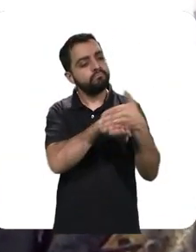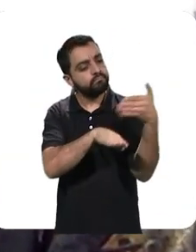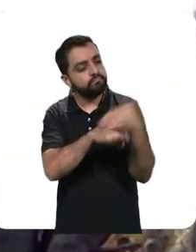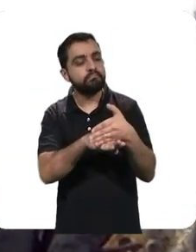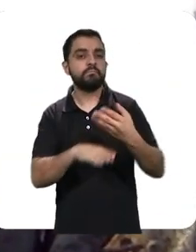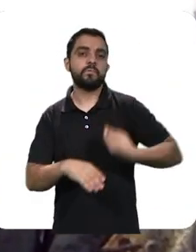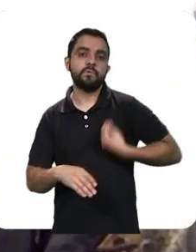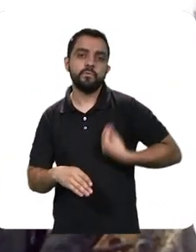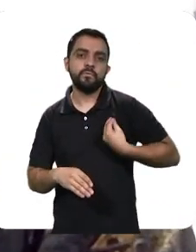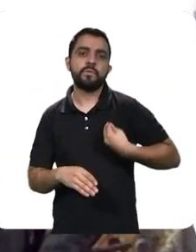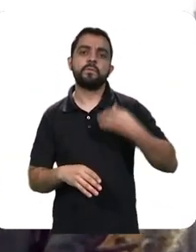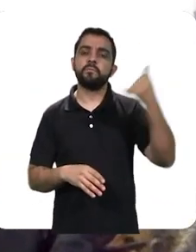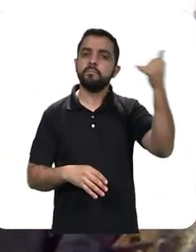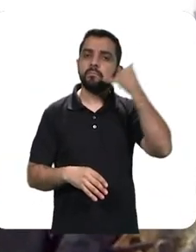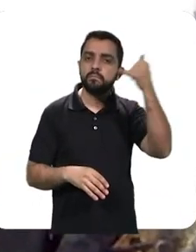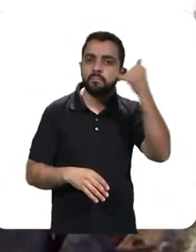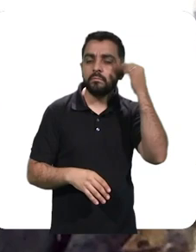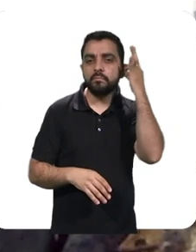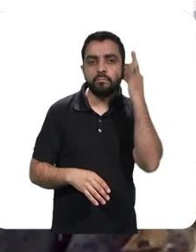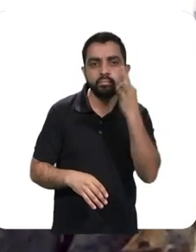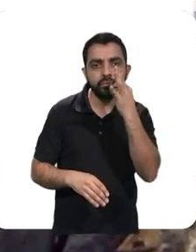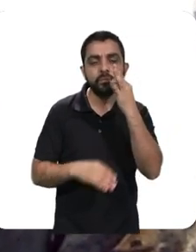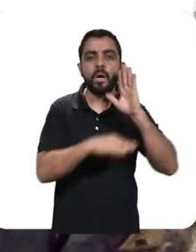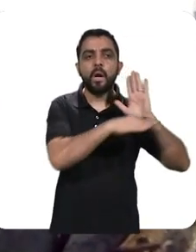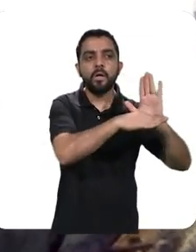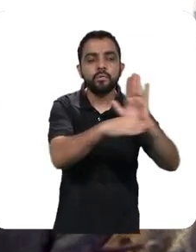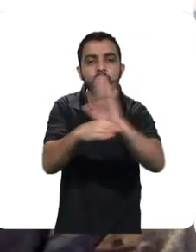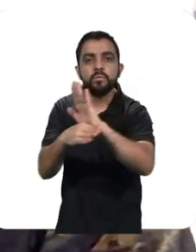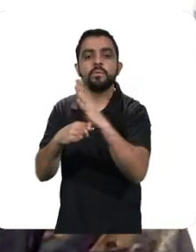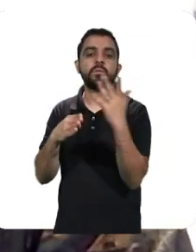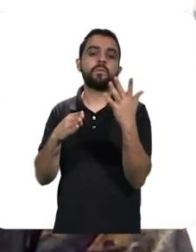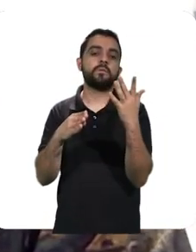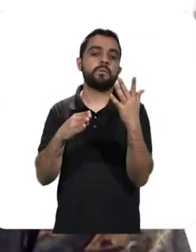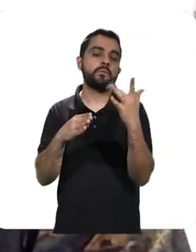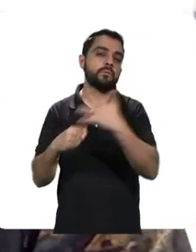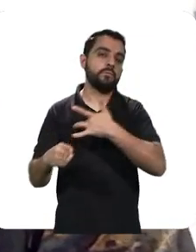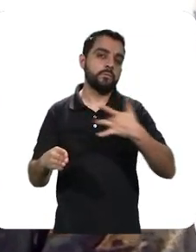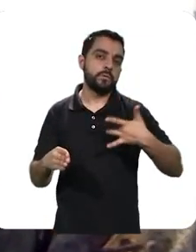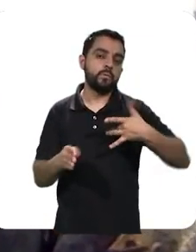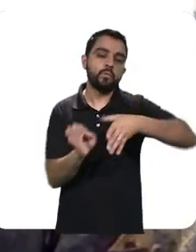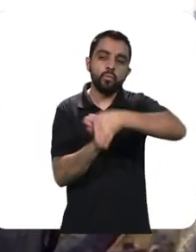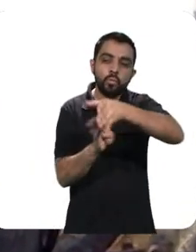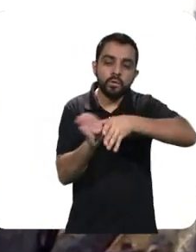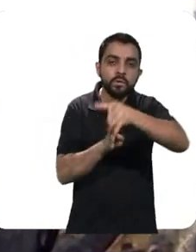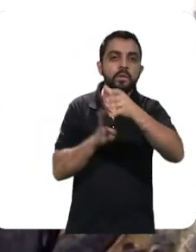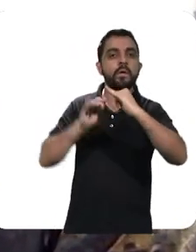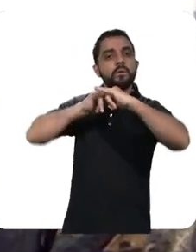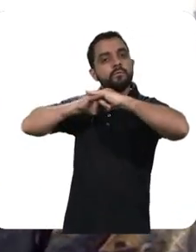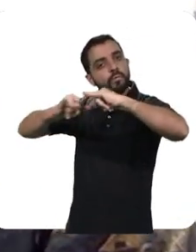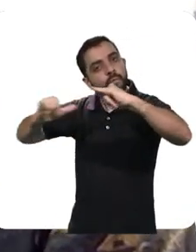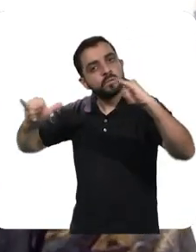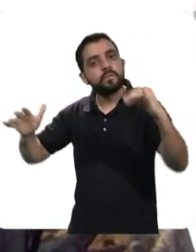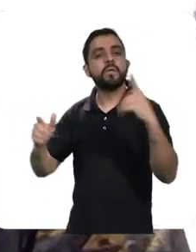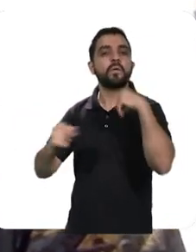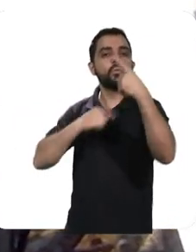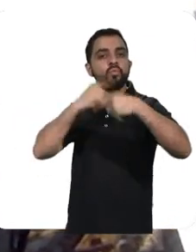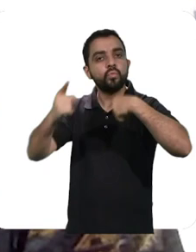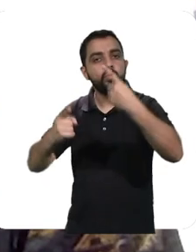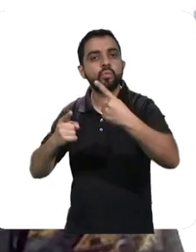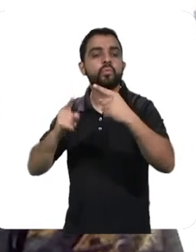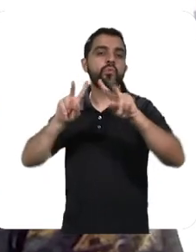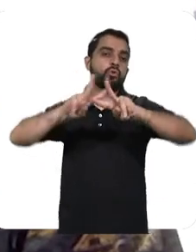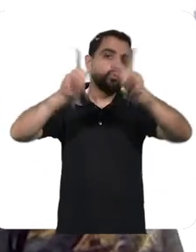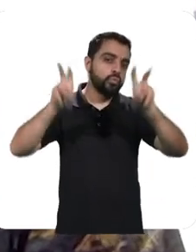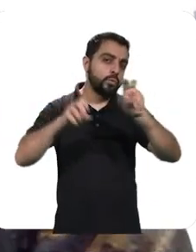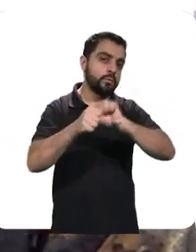em call center da Escola de Saúde Pública do Estado do Paraná, orientando a população por